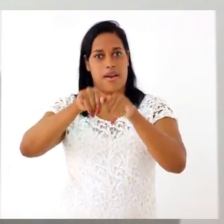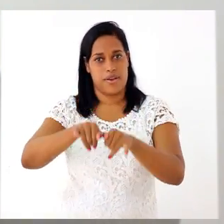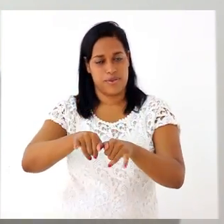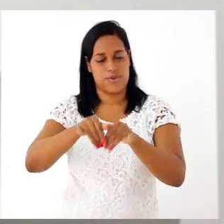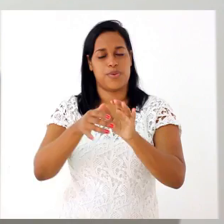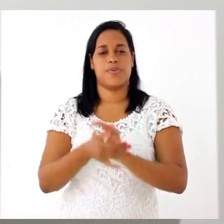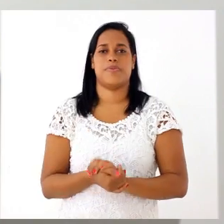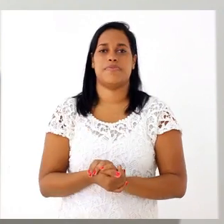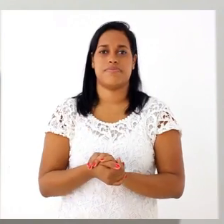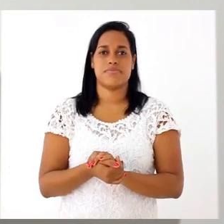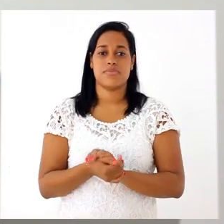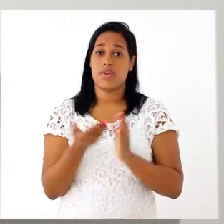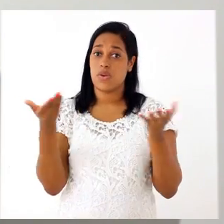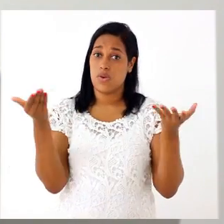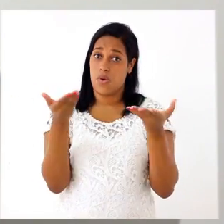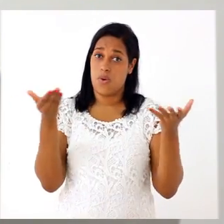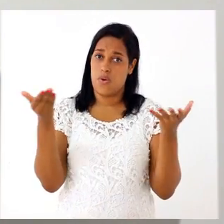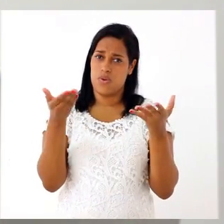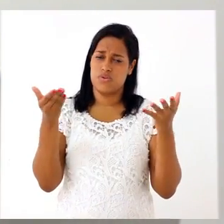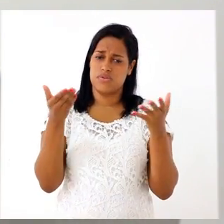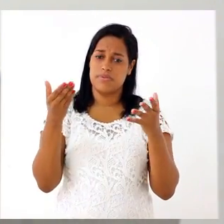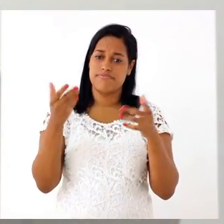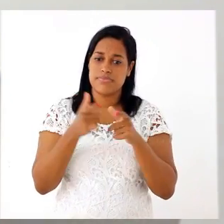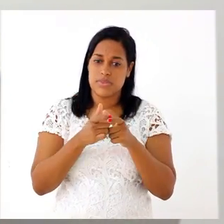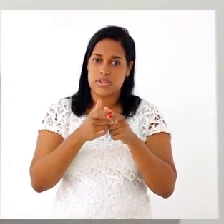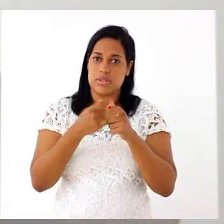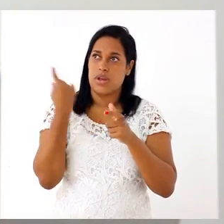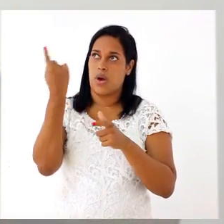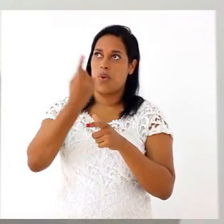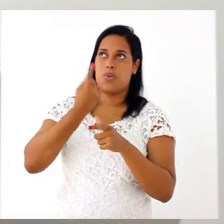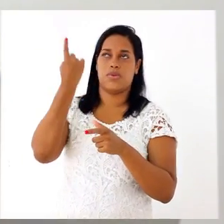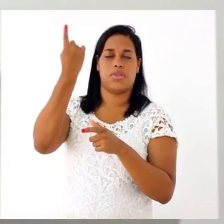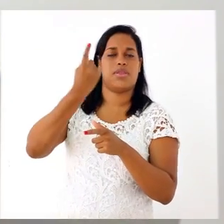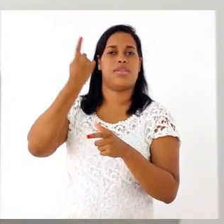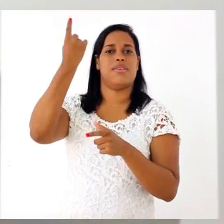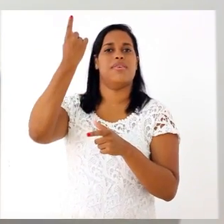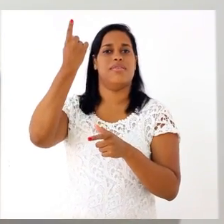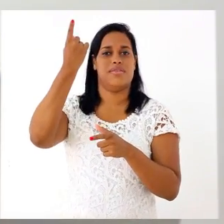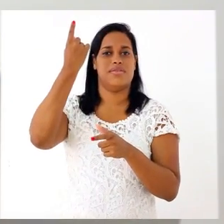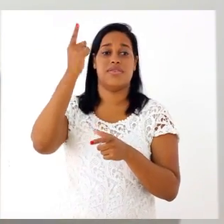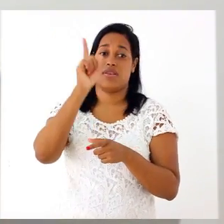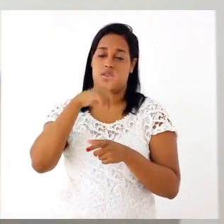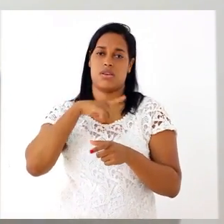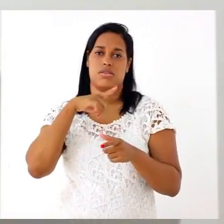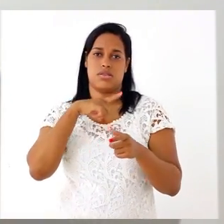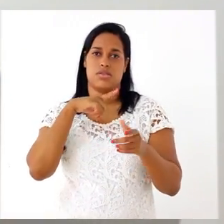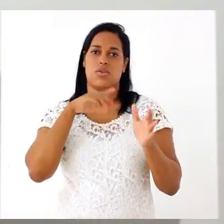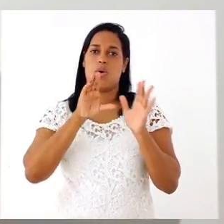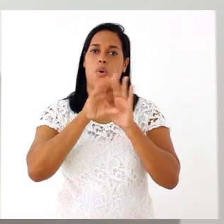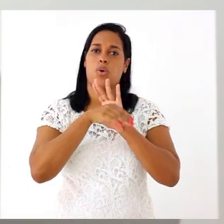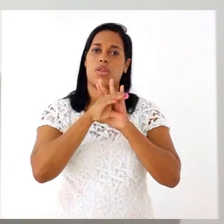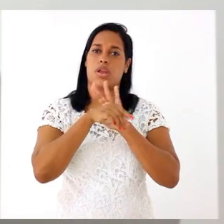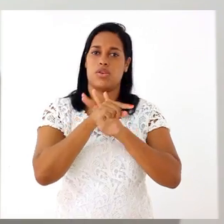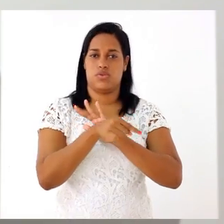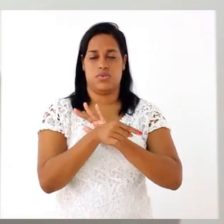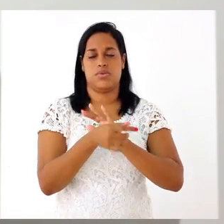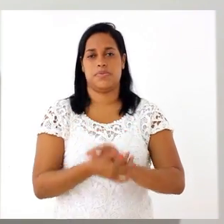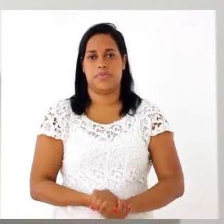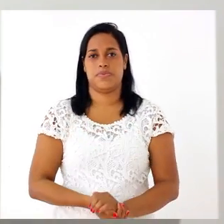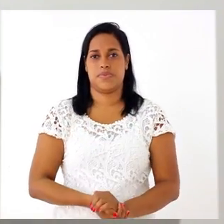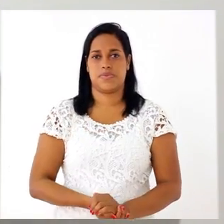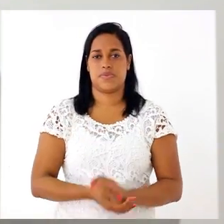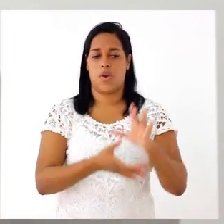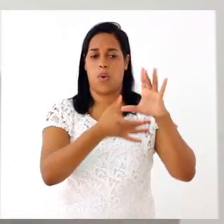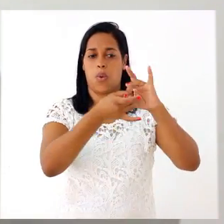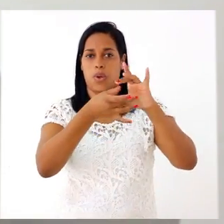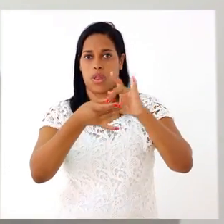forma mais alta, mais abstrata de entender esse contexto, cada um desses contextos. Depois